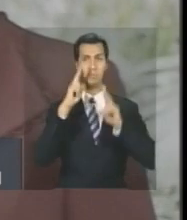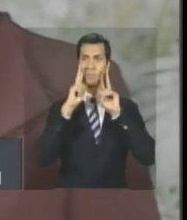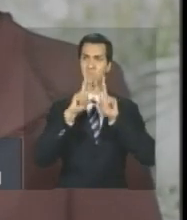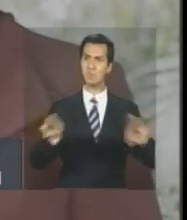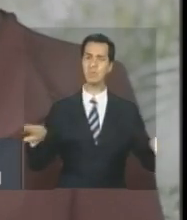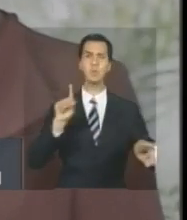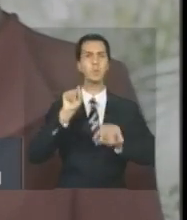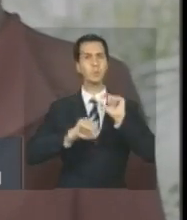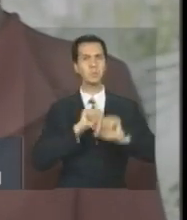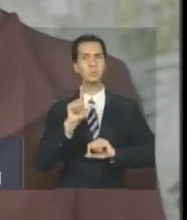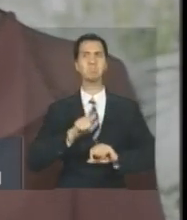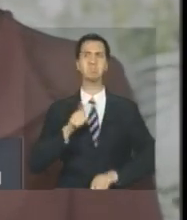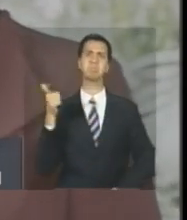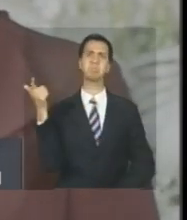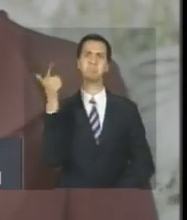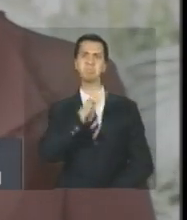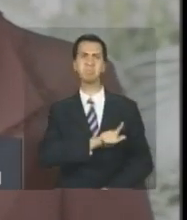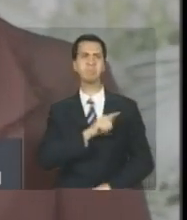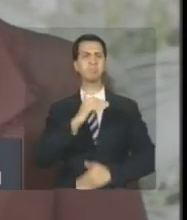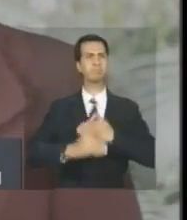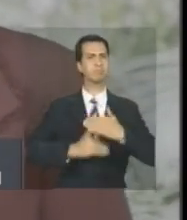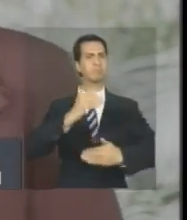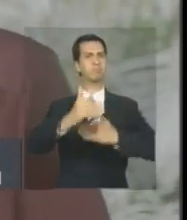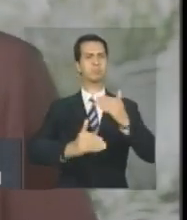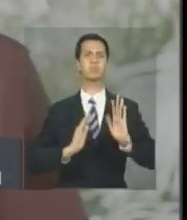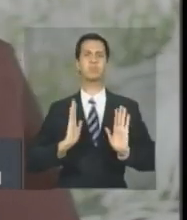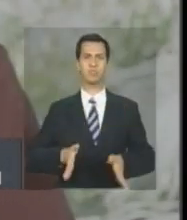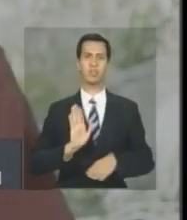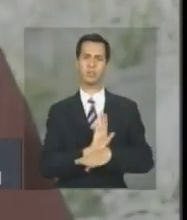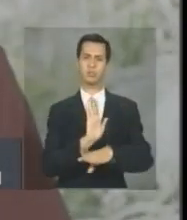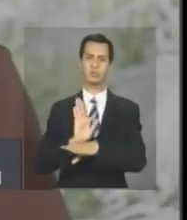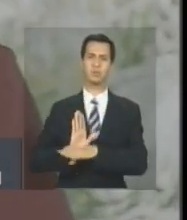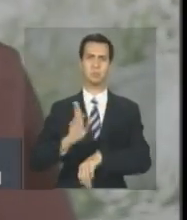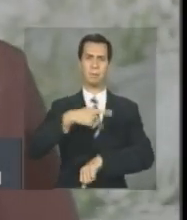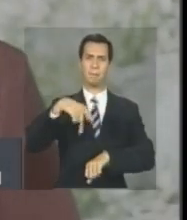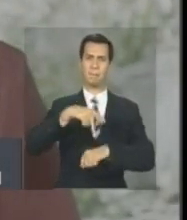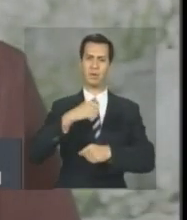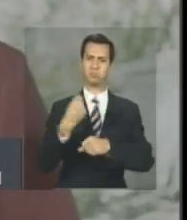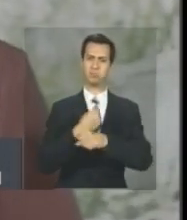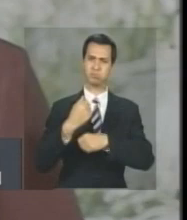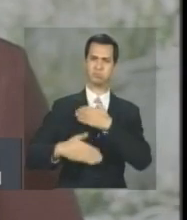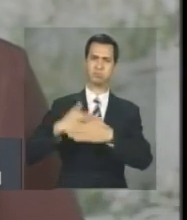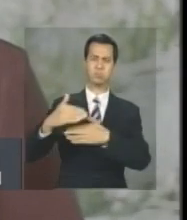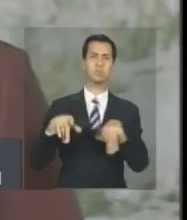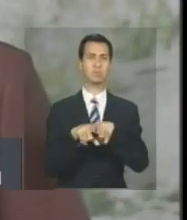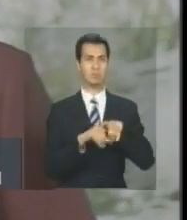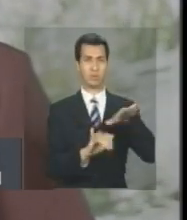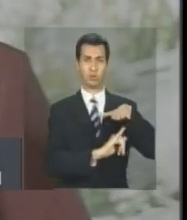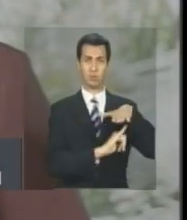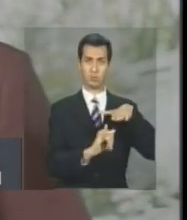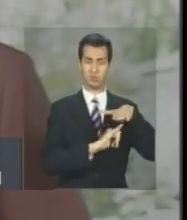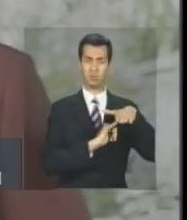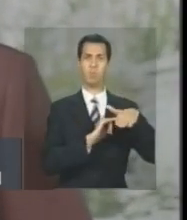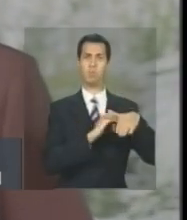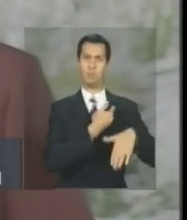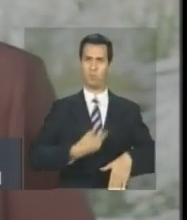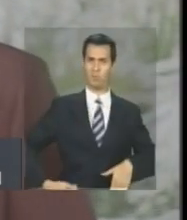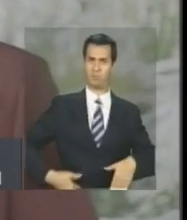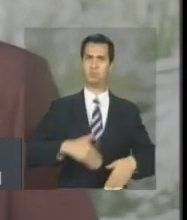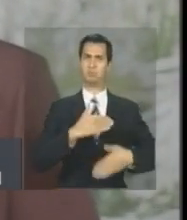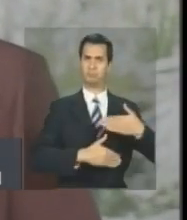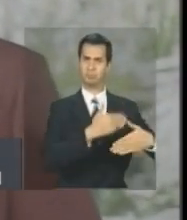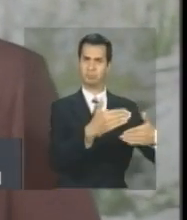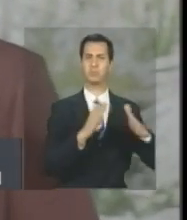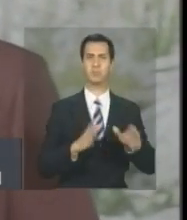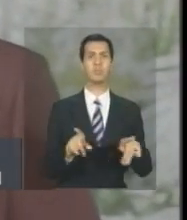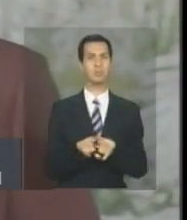logrados na reconstrução do país, tanto do ponto de vista institucional quanto do ponto de vista